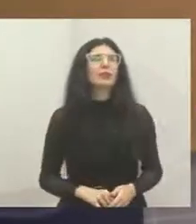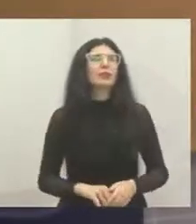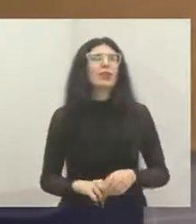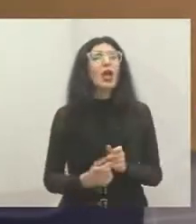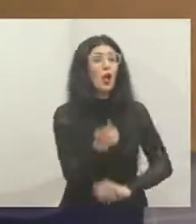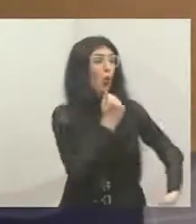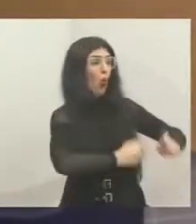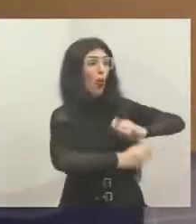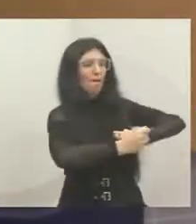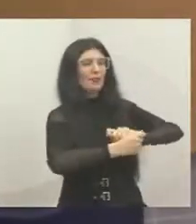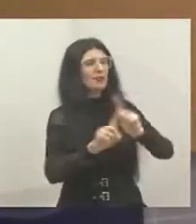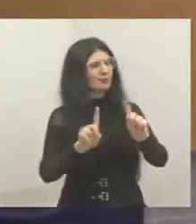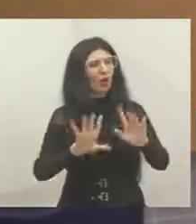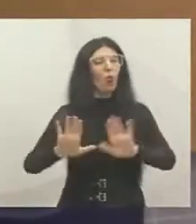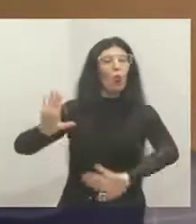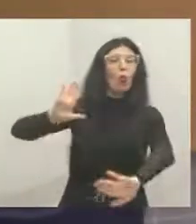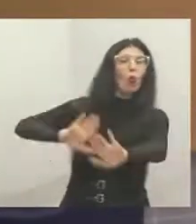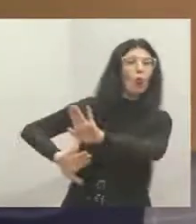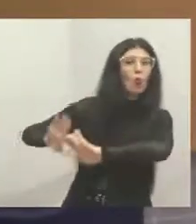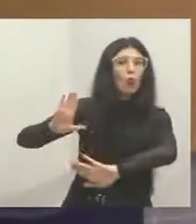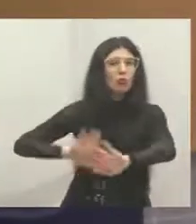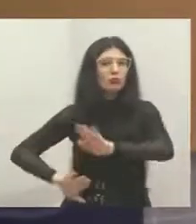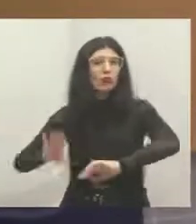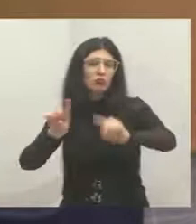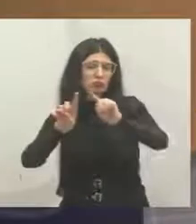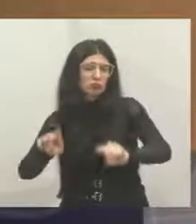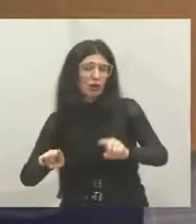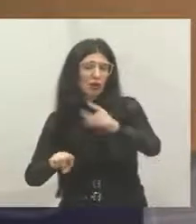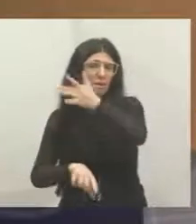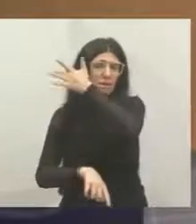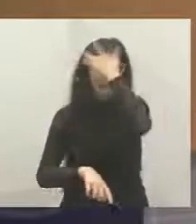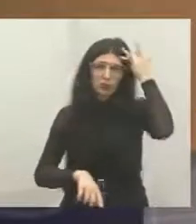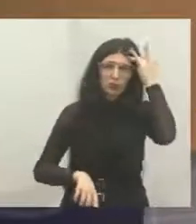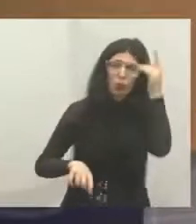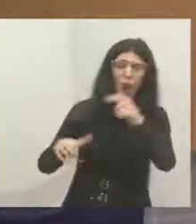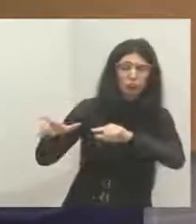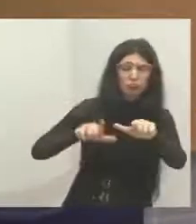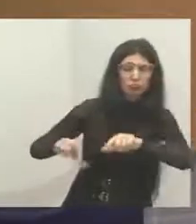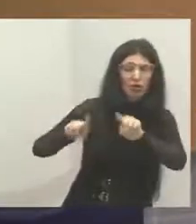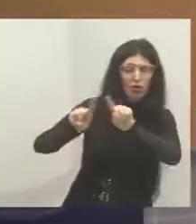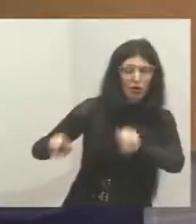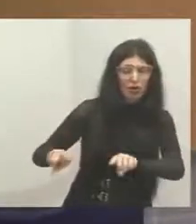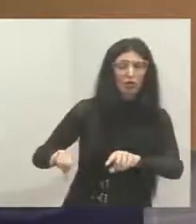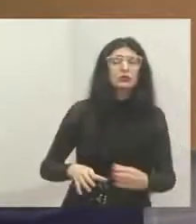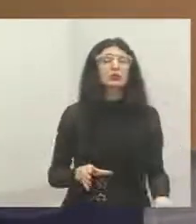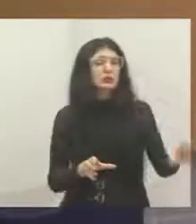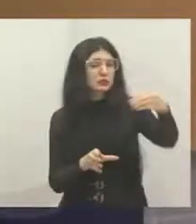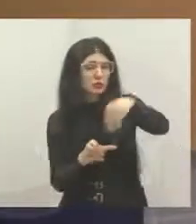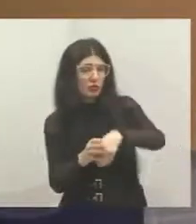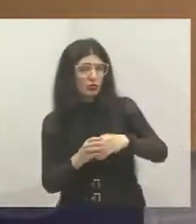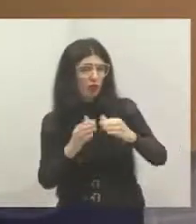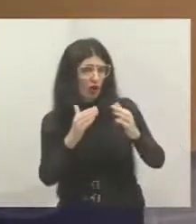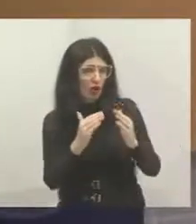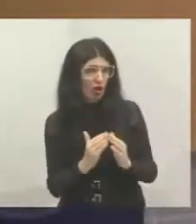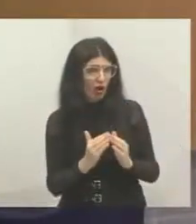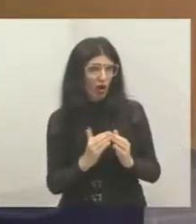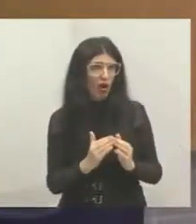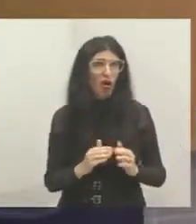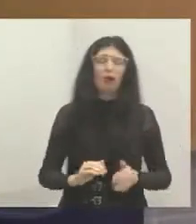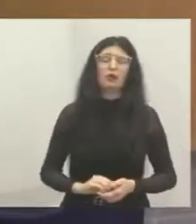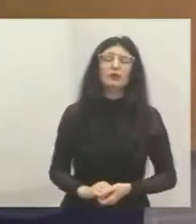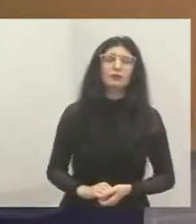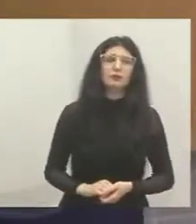cuidado pela preservação do funcionário público estar dentro da sua casa sem aquele momento